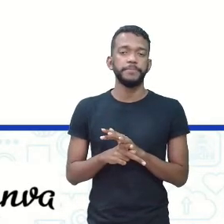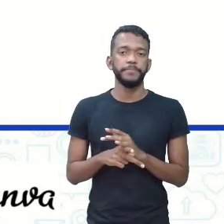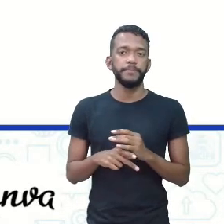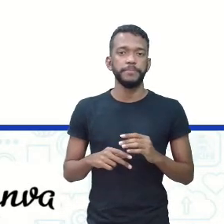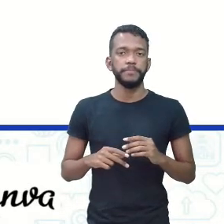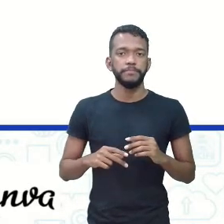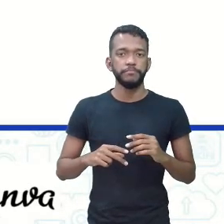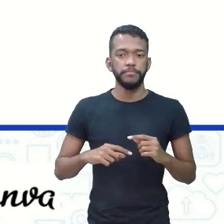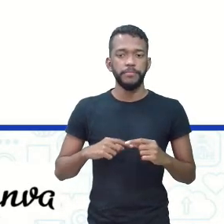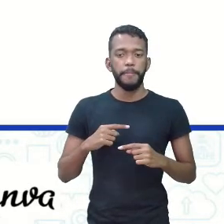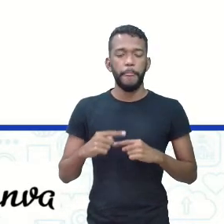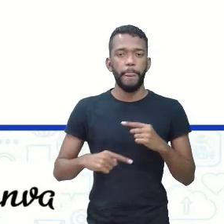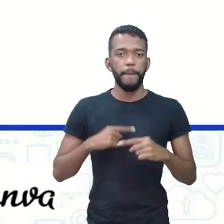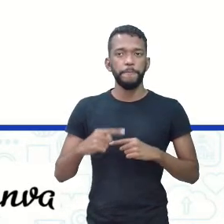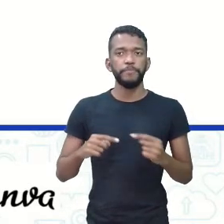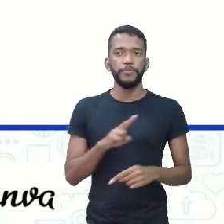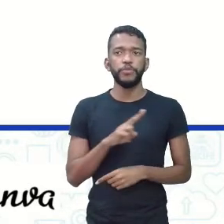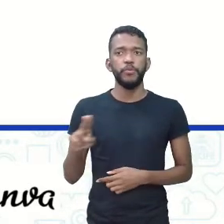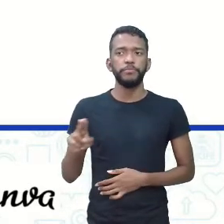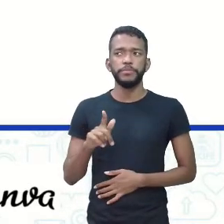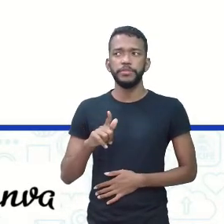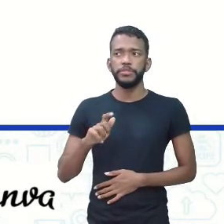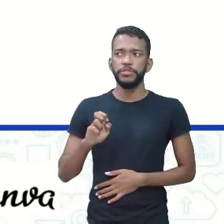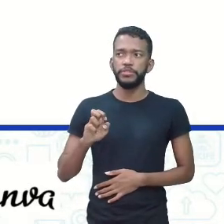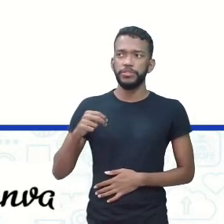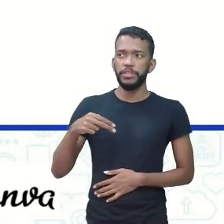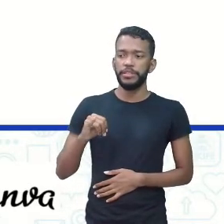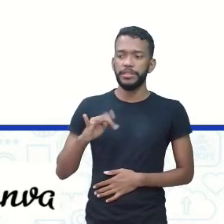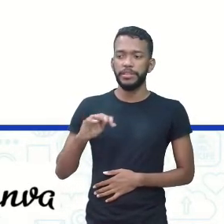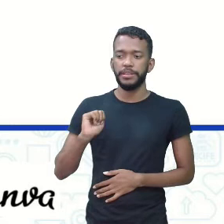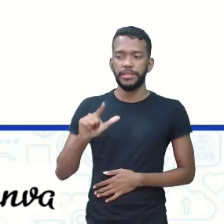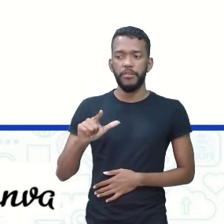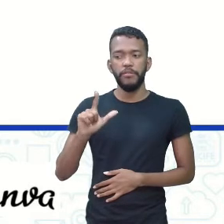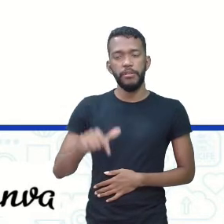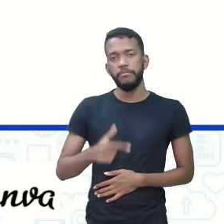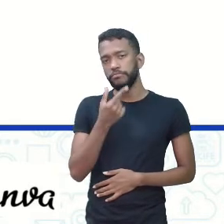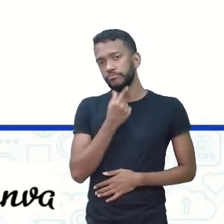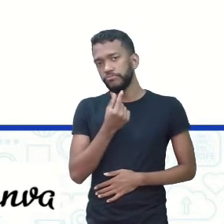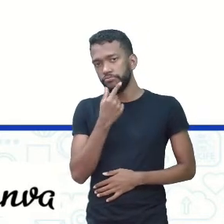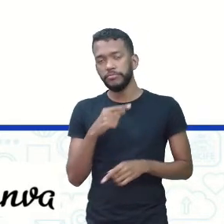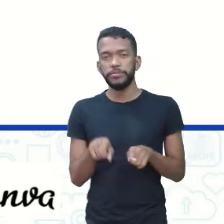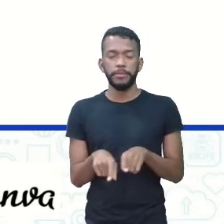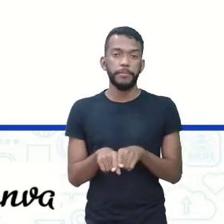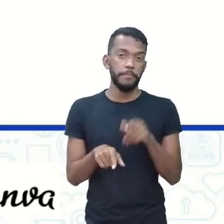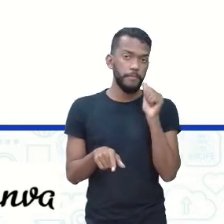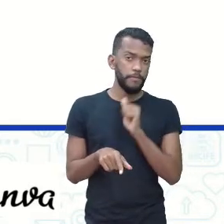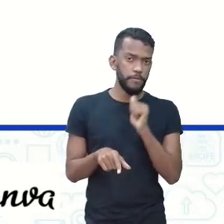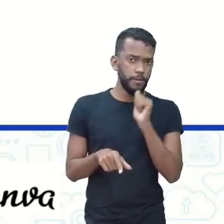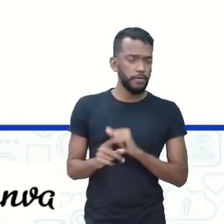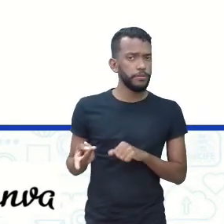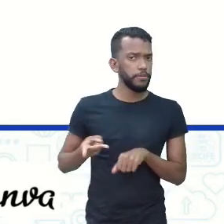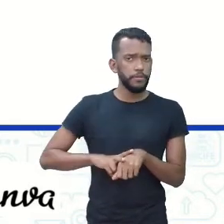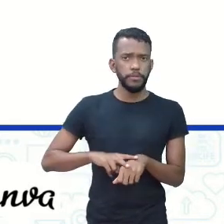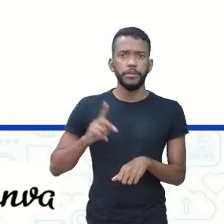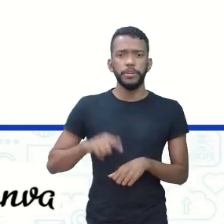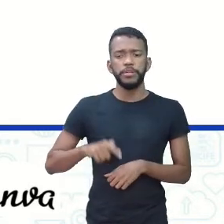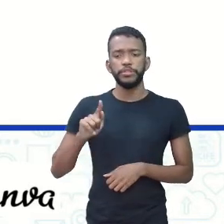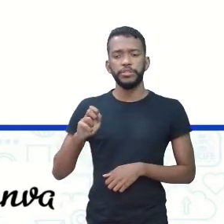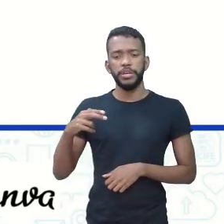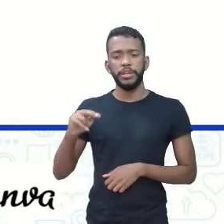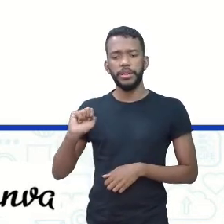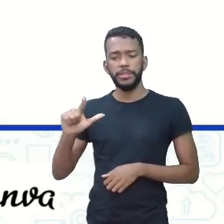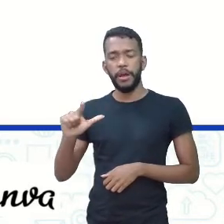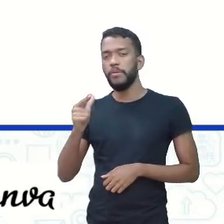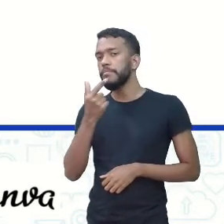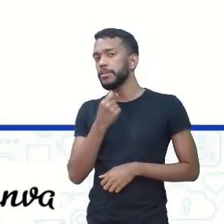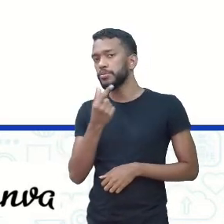chamado de sistema genital, tanto no menino quanto no homem quanto na mulher, né? Sistema genital masculino ou